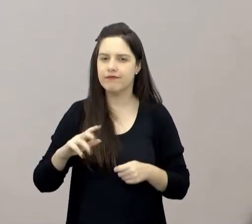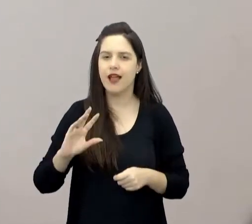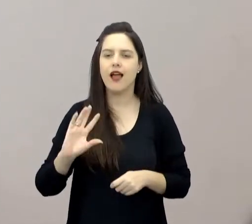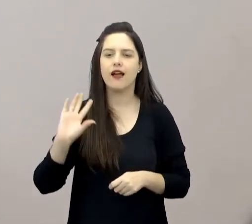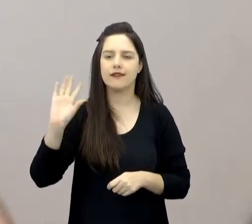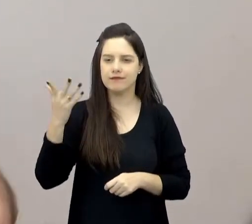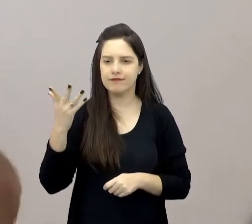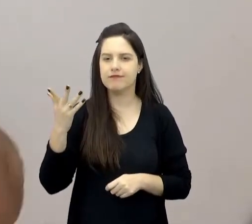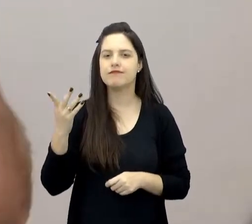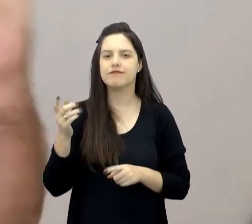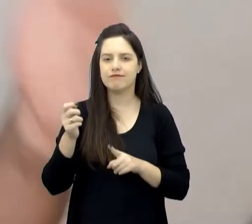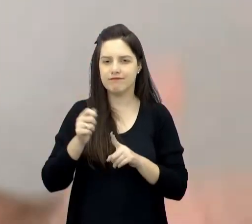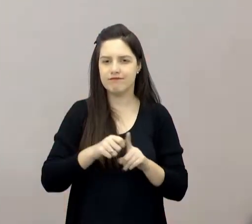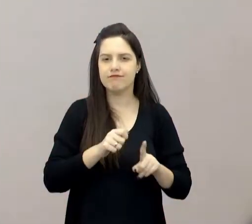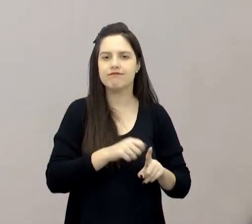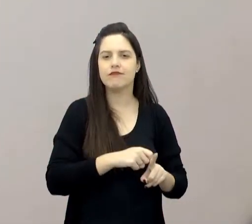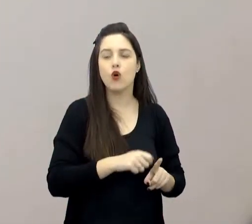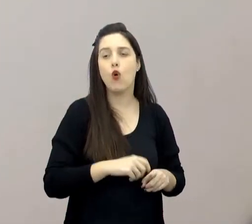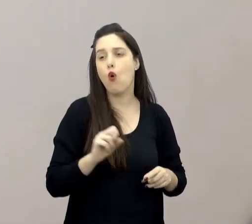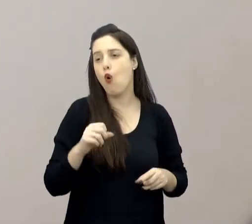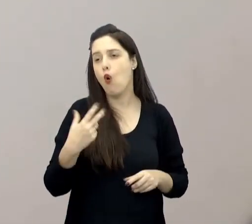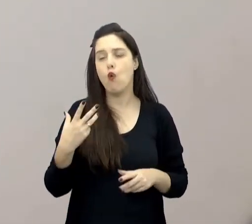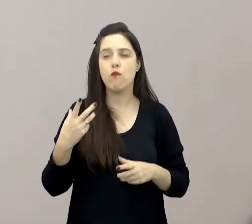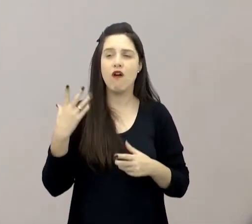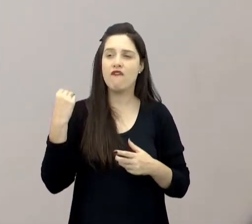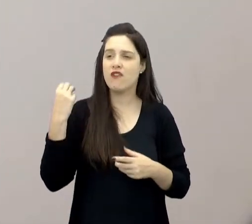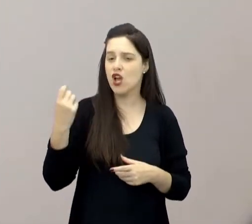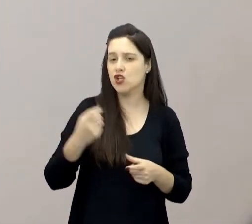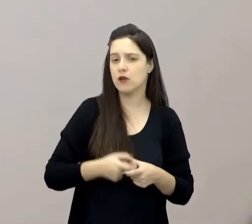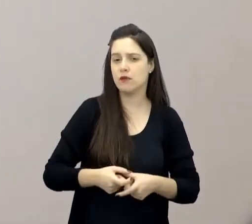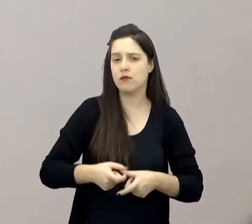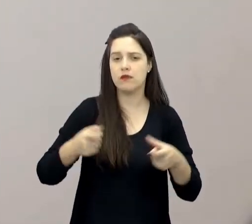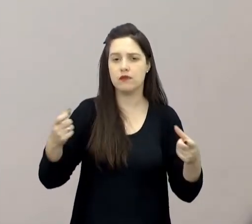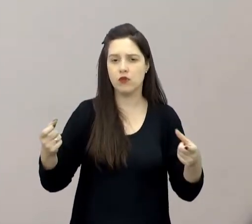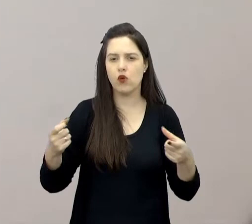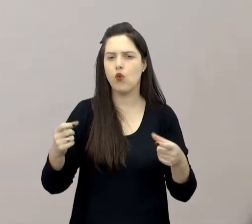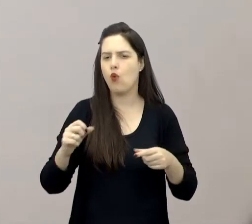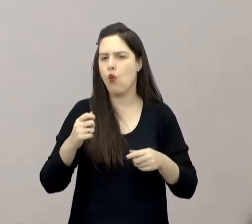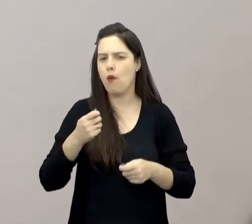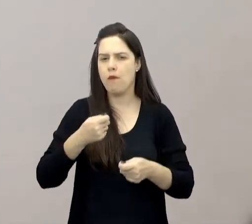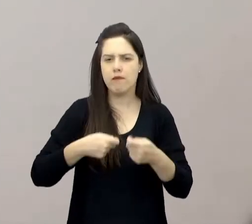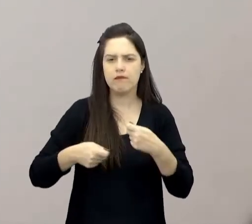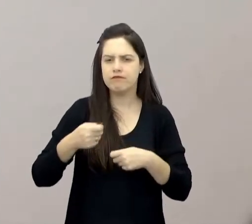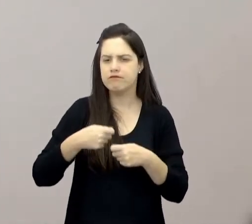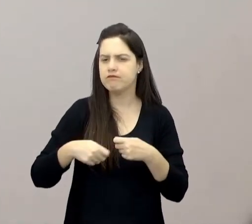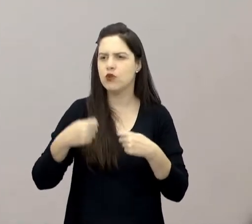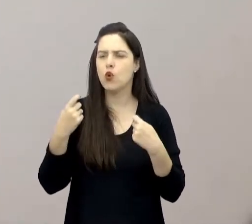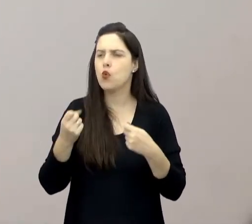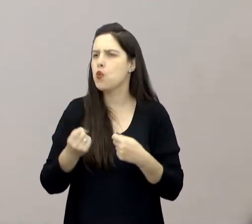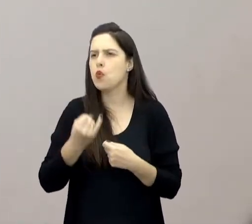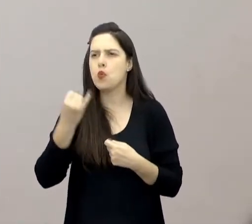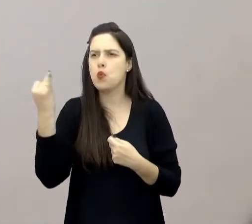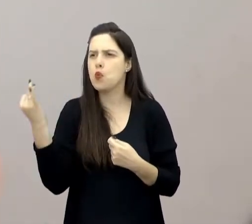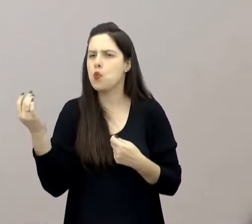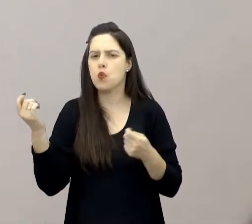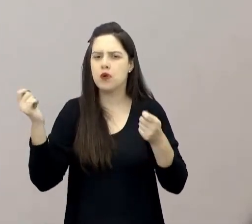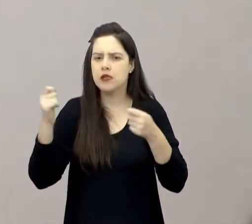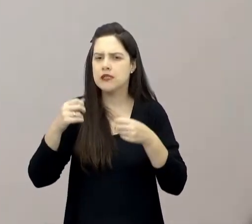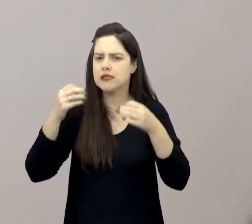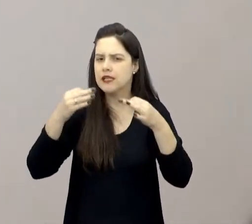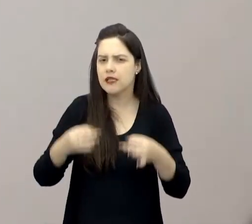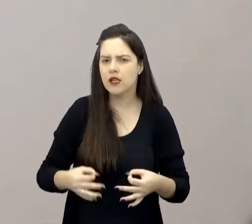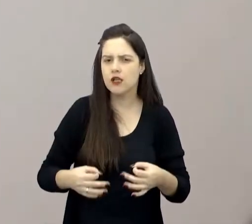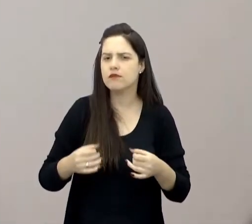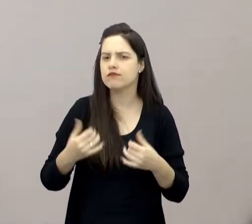médio e longo prazo, seja uma viagem maior, seja a própria aposentadoria. quanto que você pretende receber de